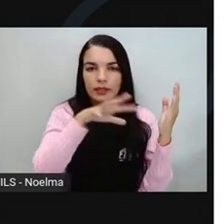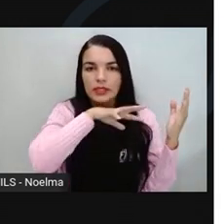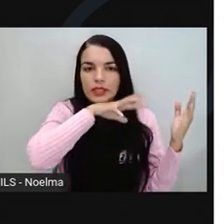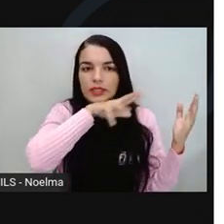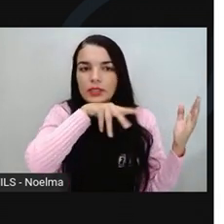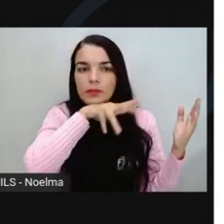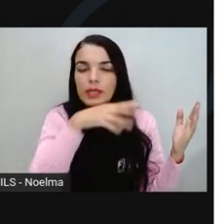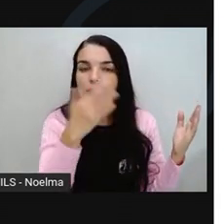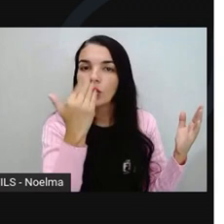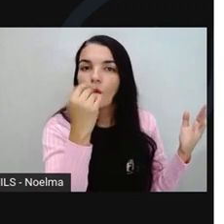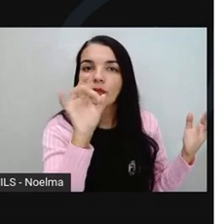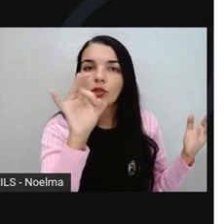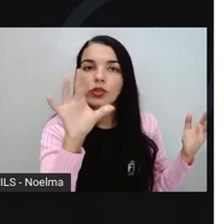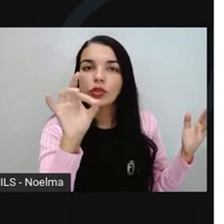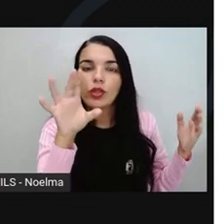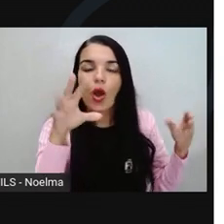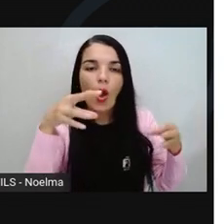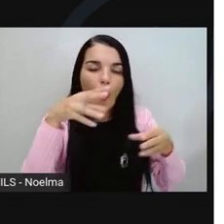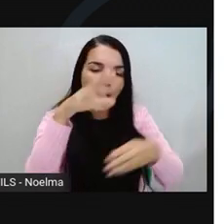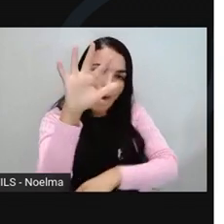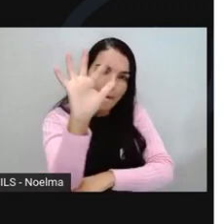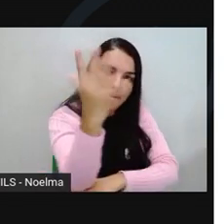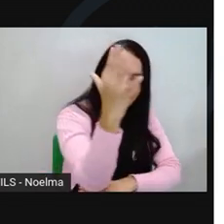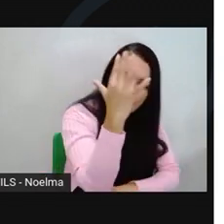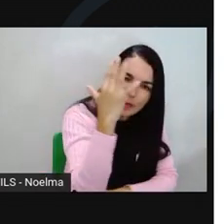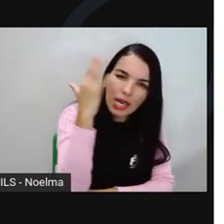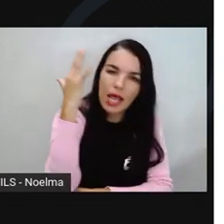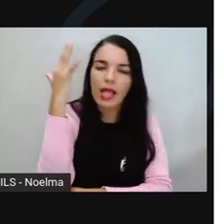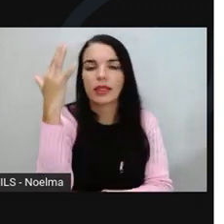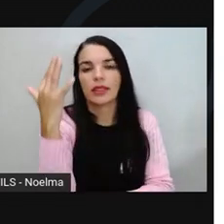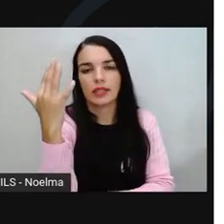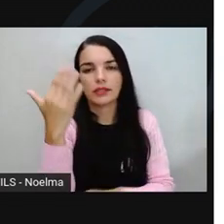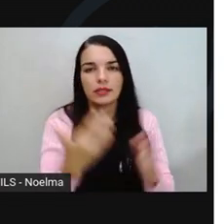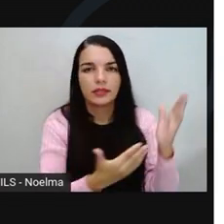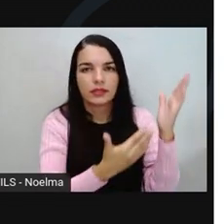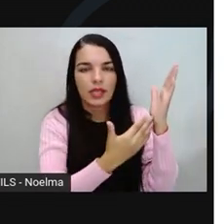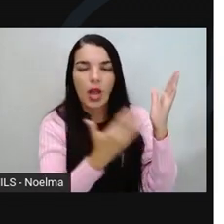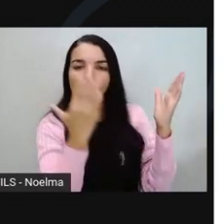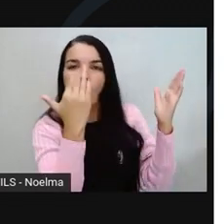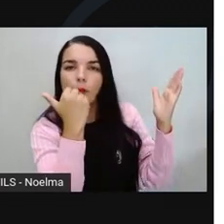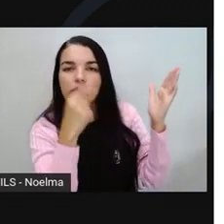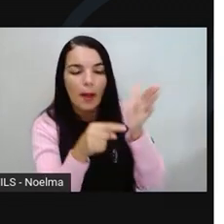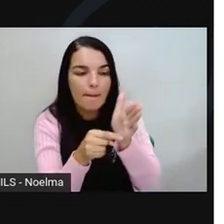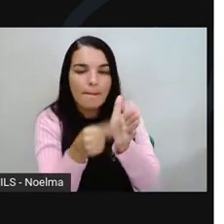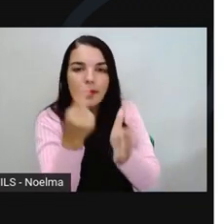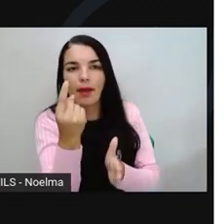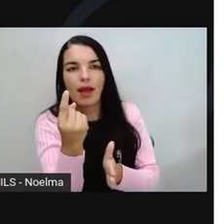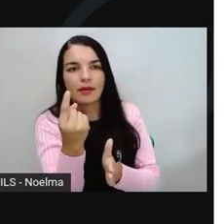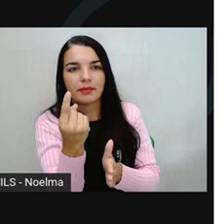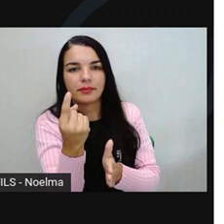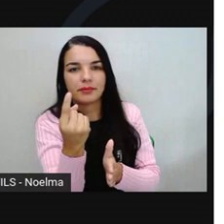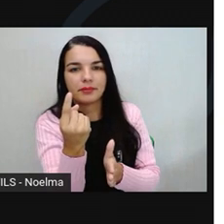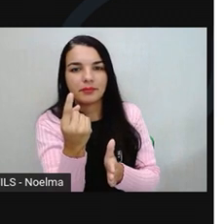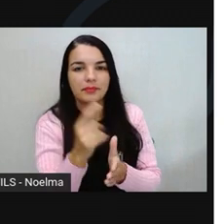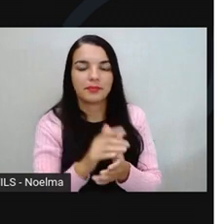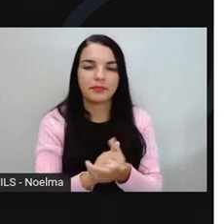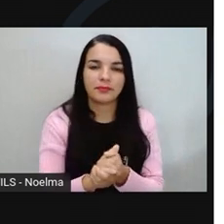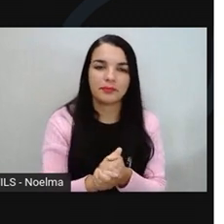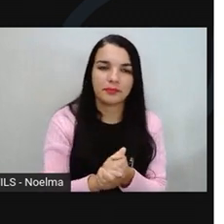se alimentarem diretamente dos produtores, são chamados de consumidores primários.